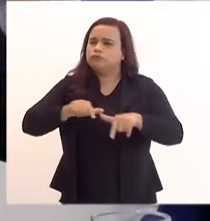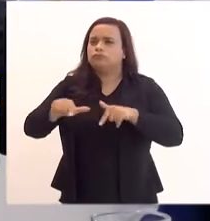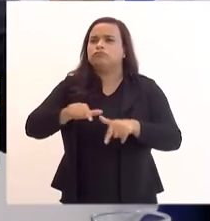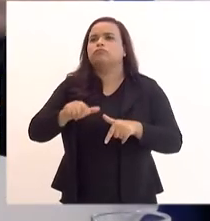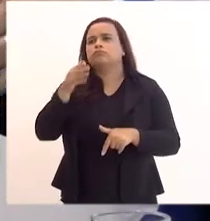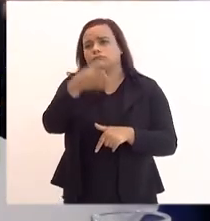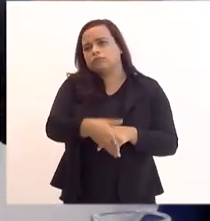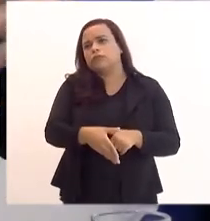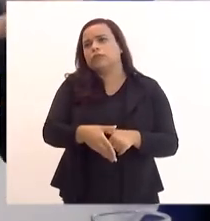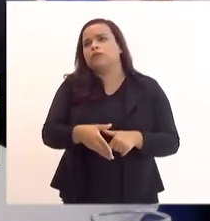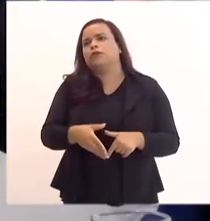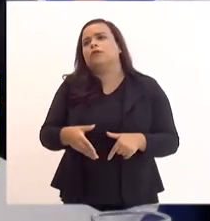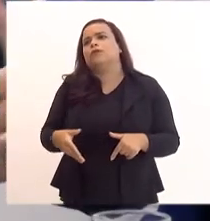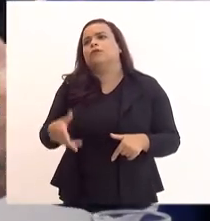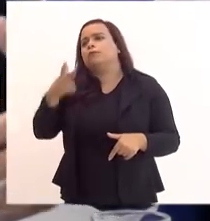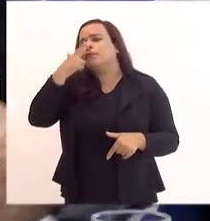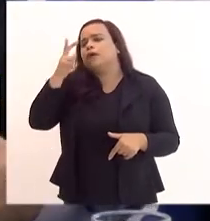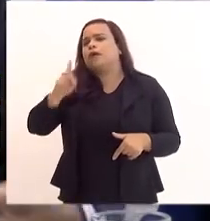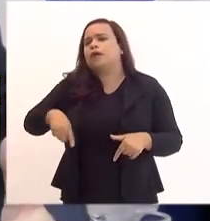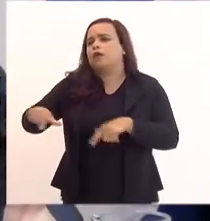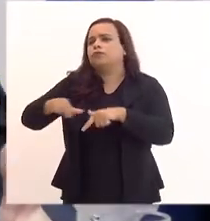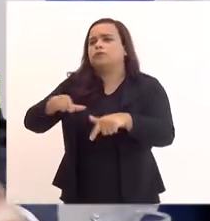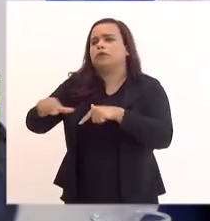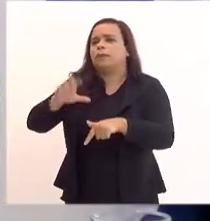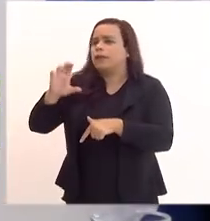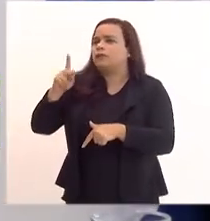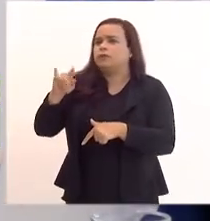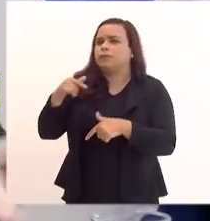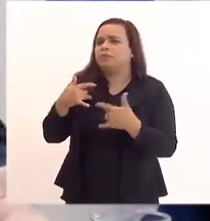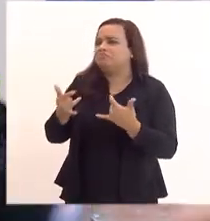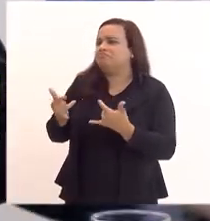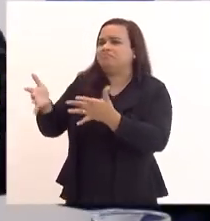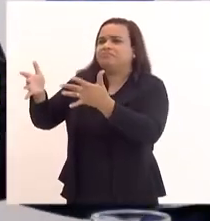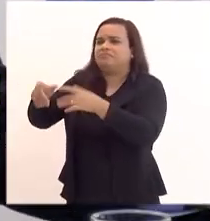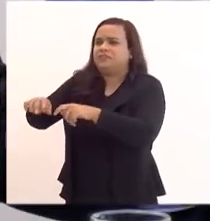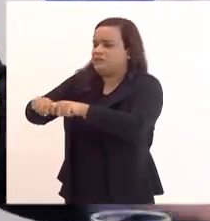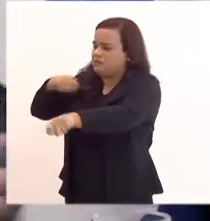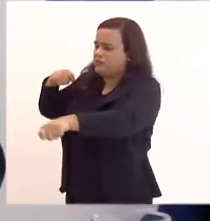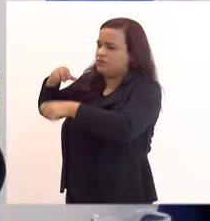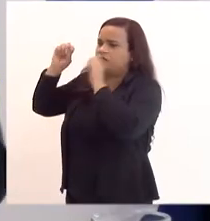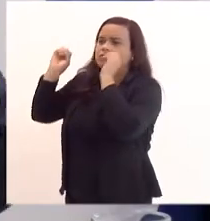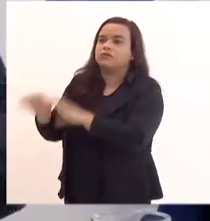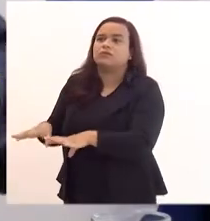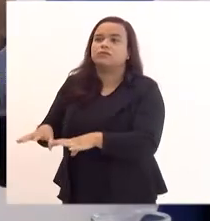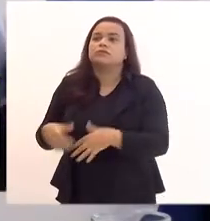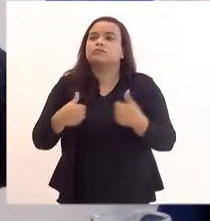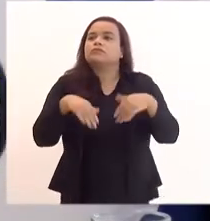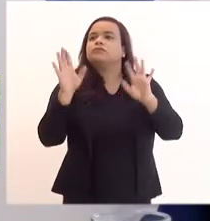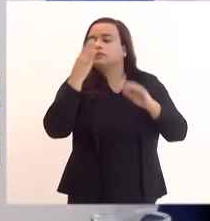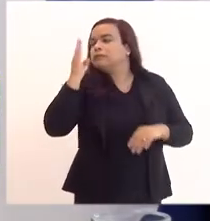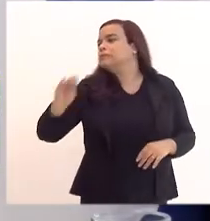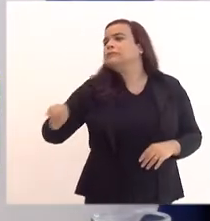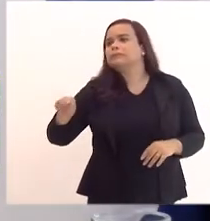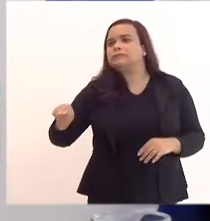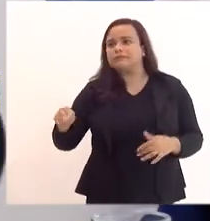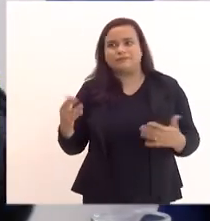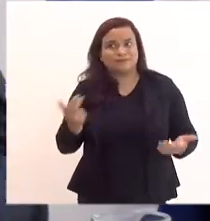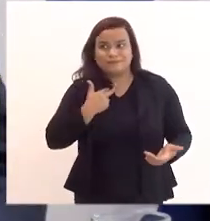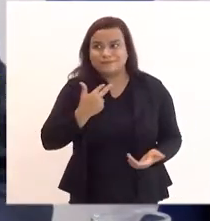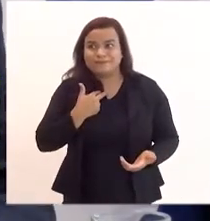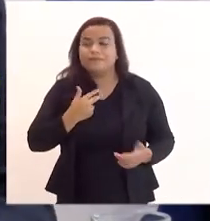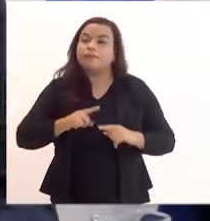quase que deixar o trabalho todo que a CPI fez... rasga e joga fora. Porém, eu não